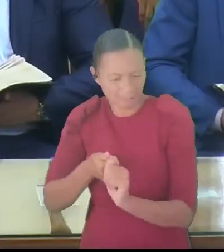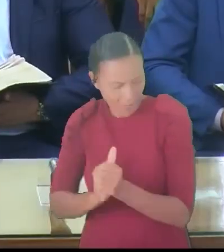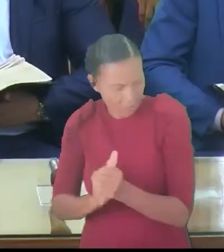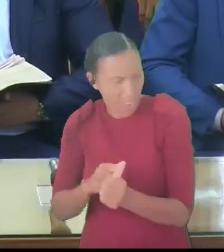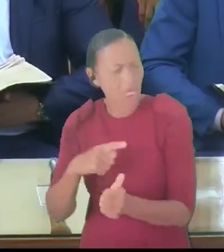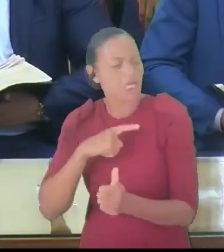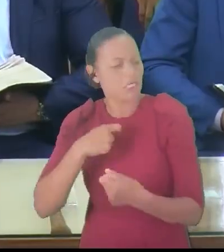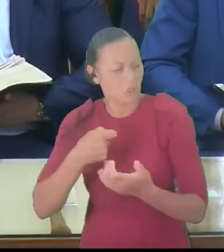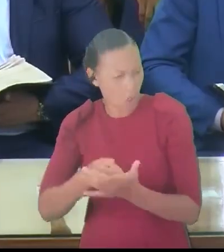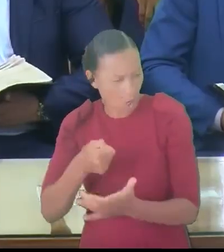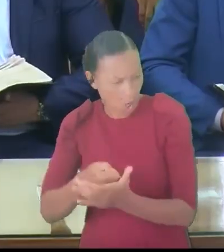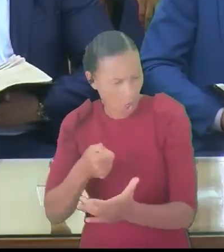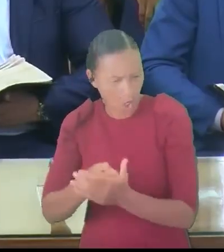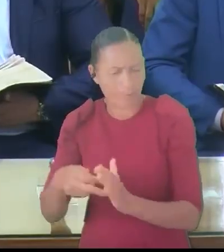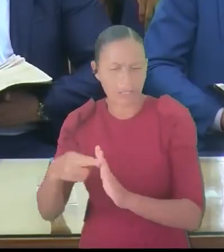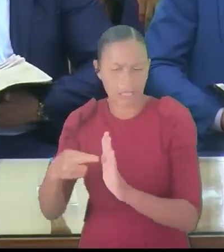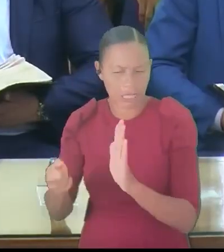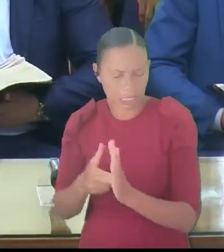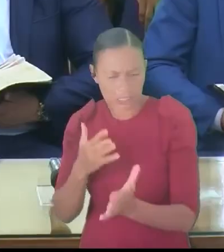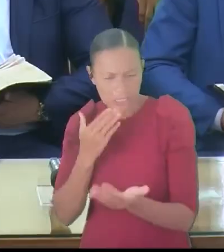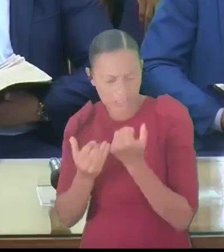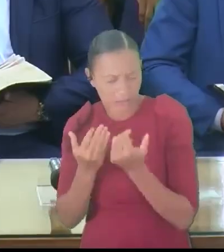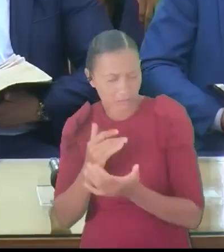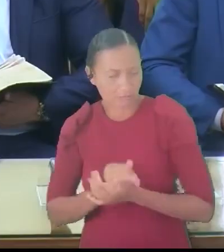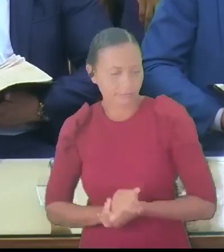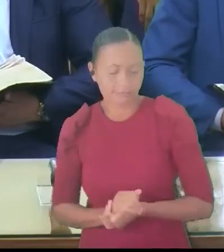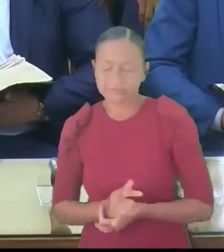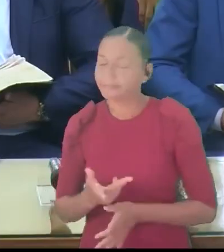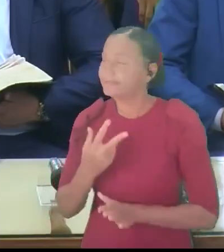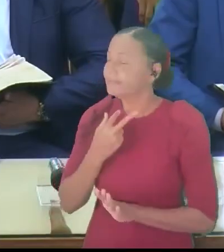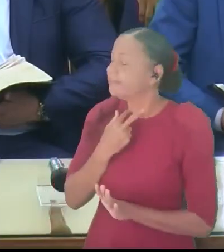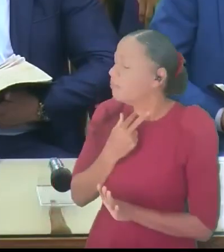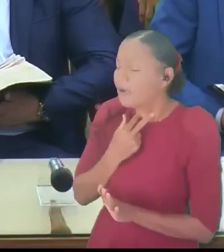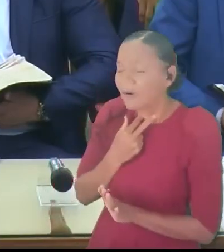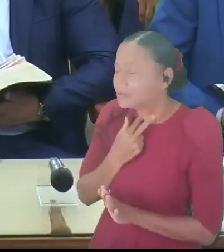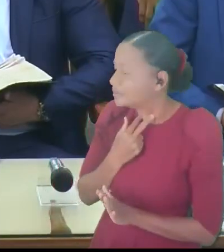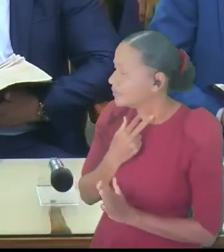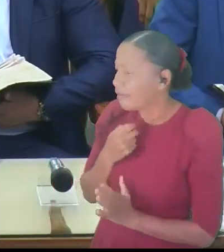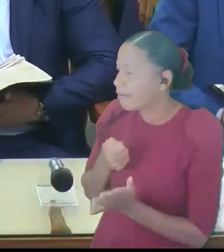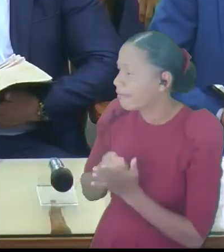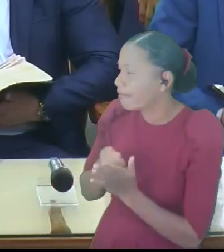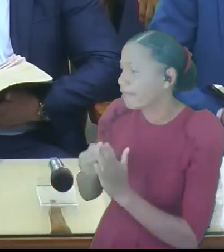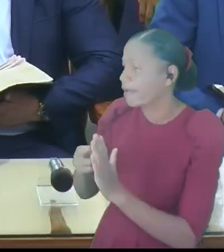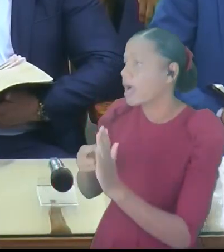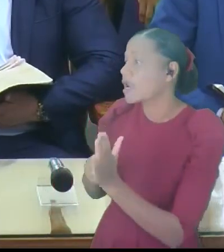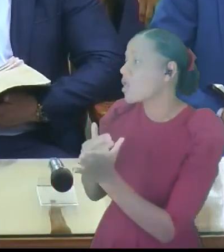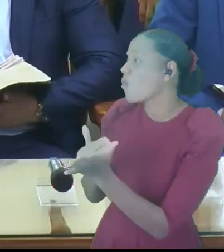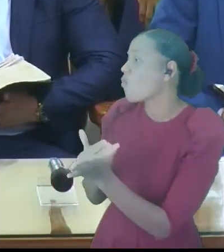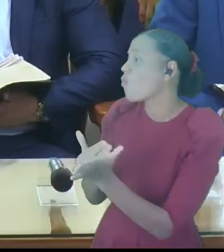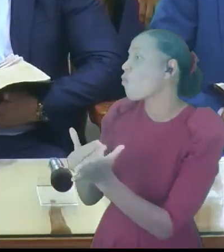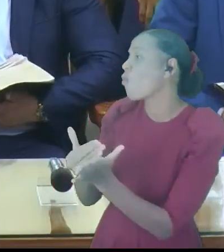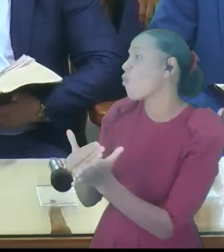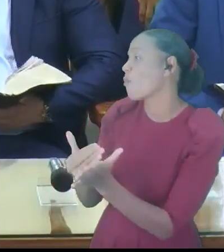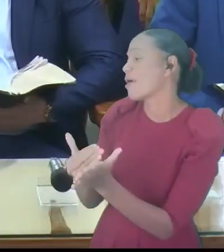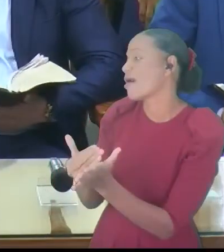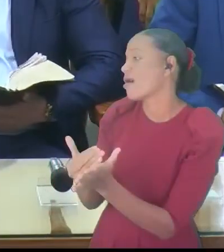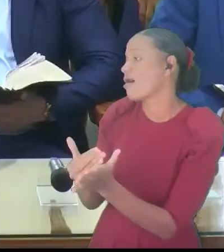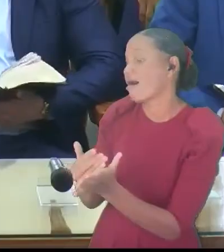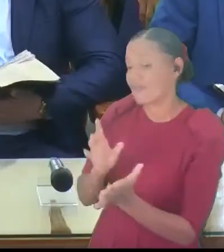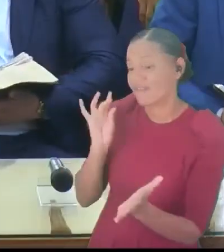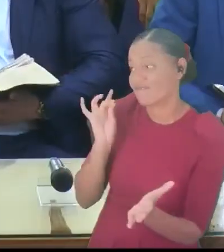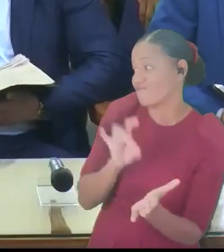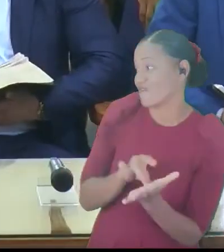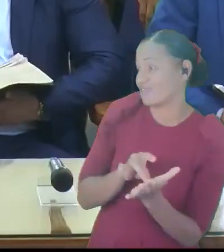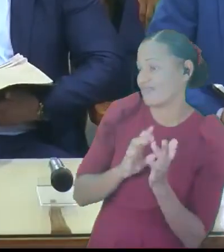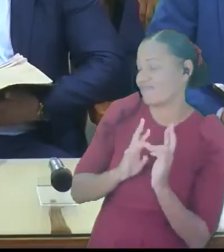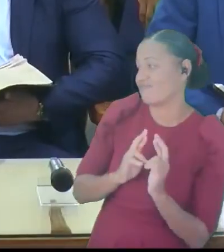que guardar as regras alimentícias, você vai dizer, eu não posso, porque aquilo eram apenas sombras. E a realidade, e o